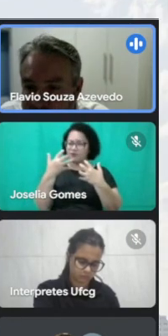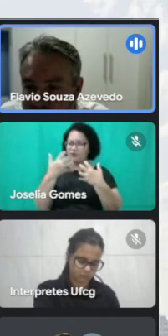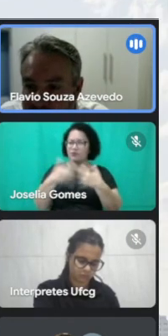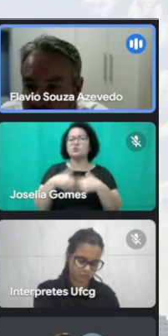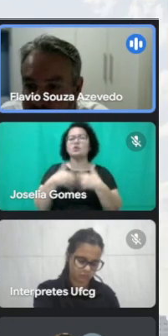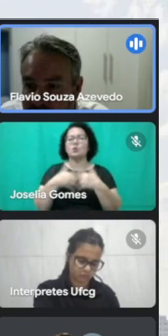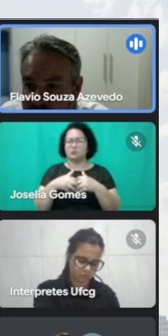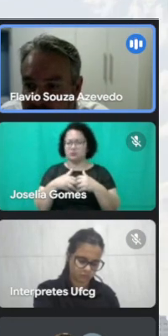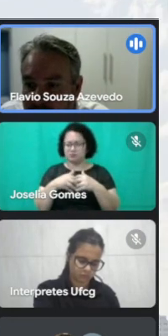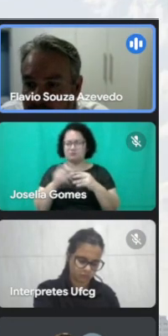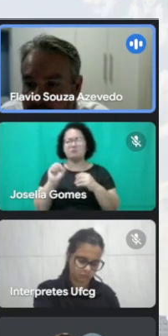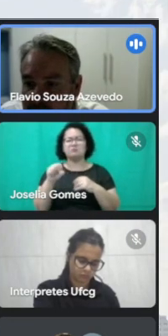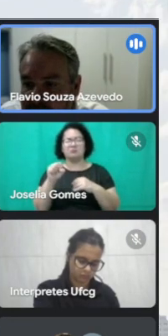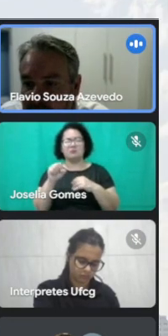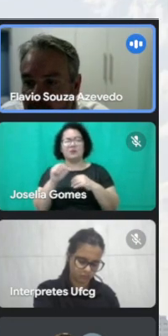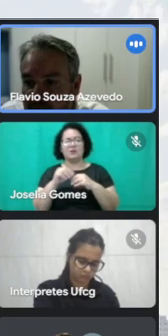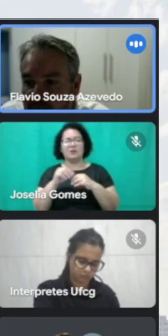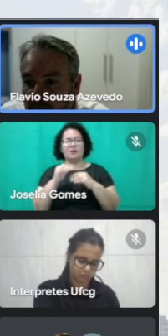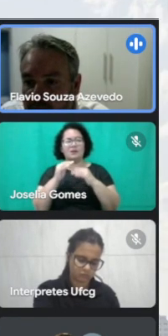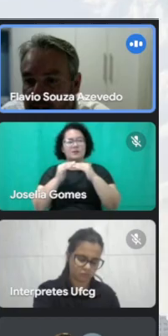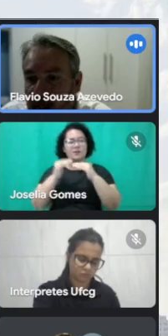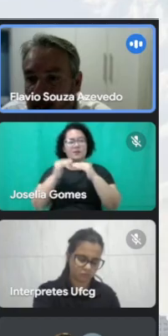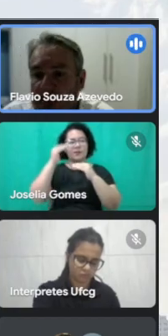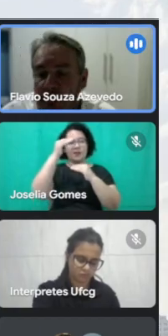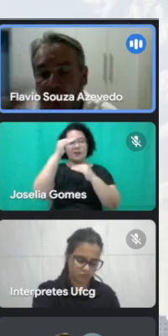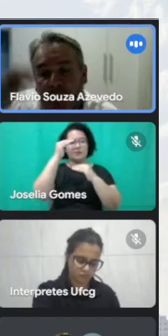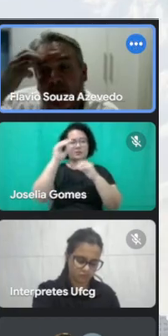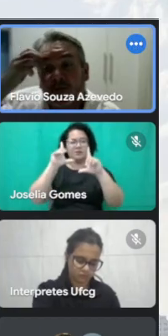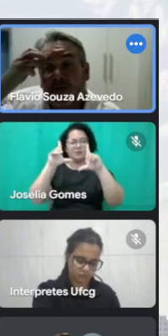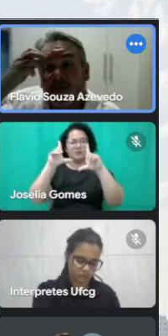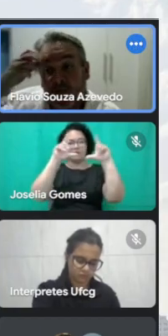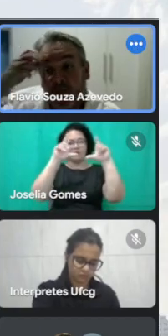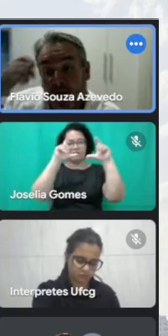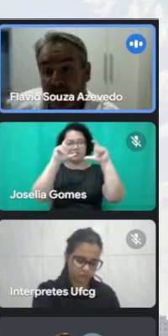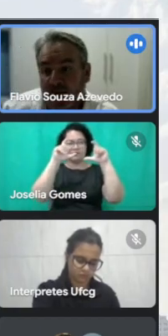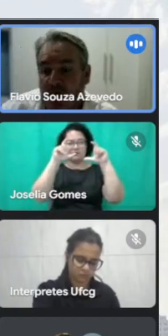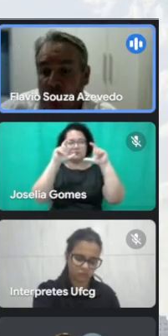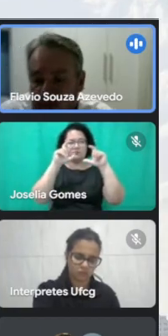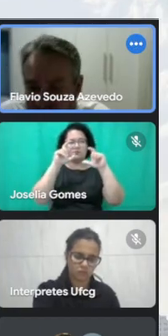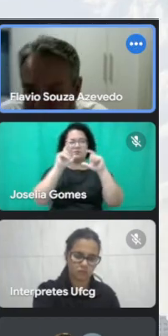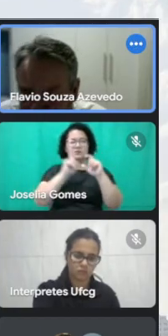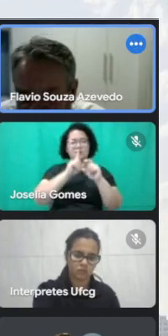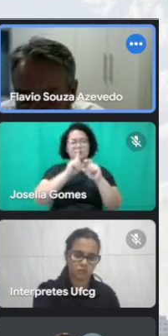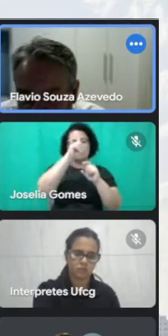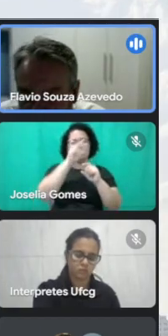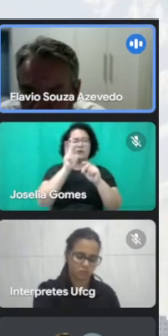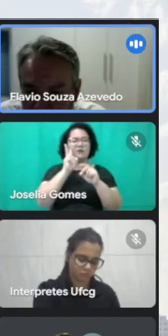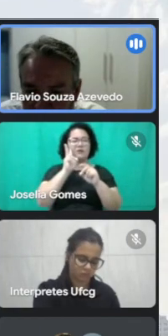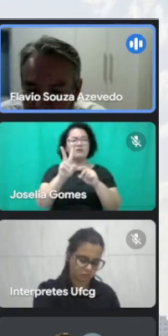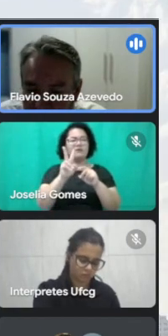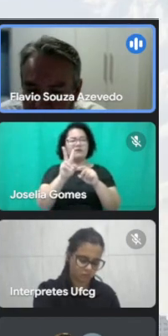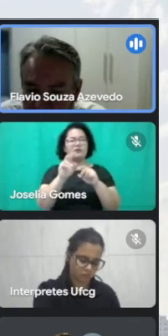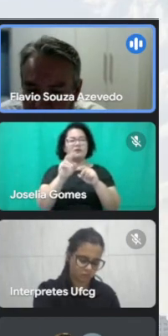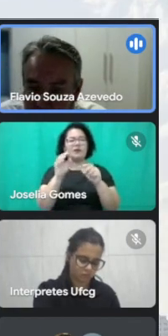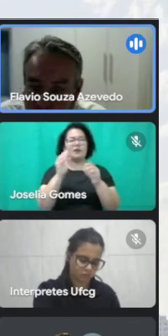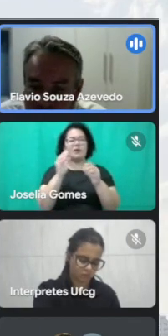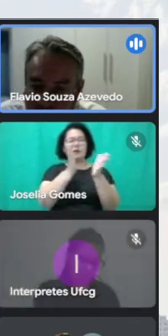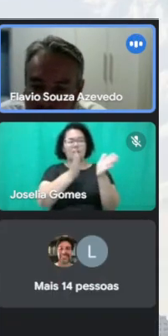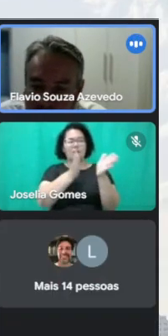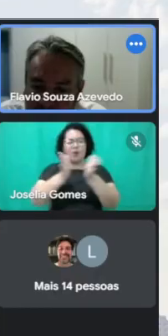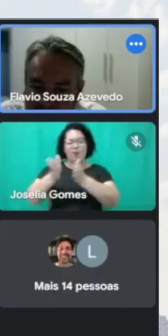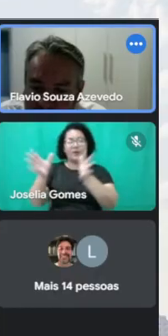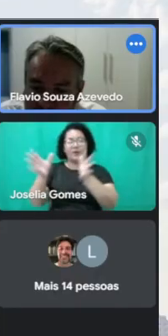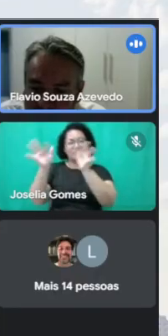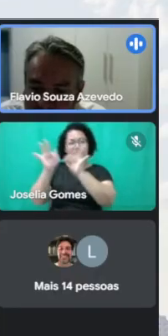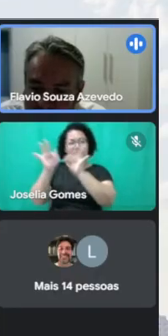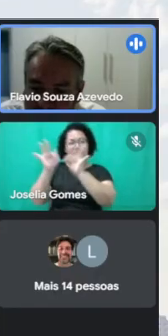Aqui na parte de cima a gente vê aí o aspecto da lagoa plantada, né? Que é a parte final. E aqui embaixo,